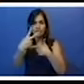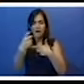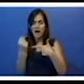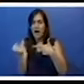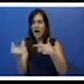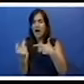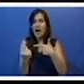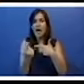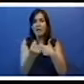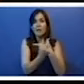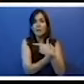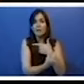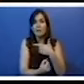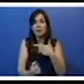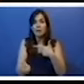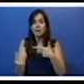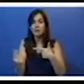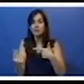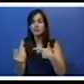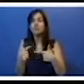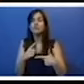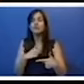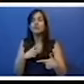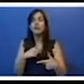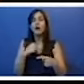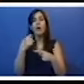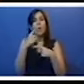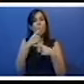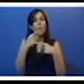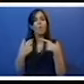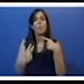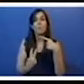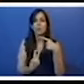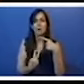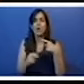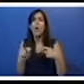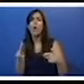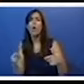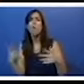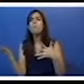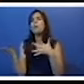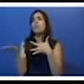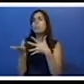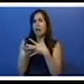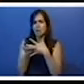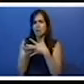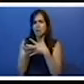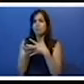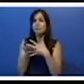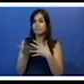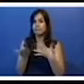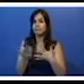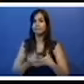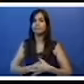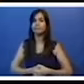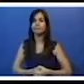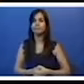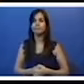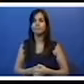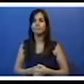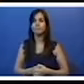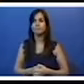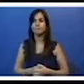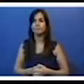parte então representa um meio ou metade cada trapézio representa